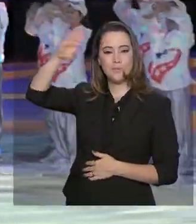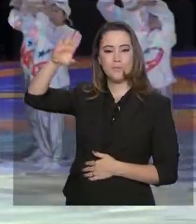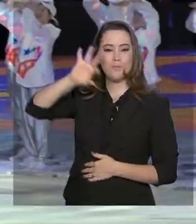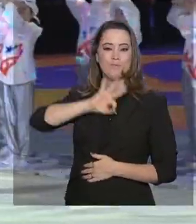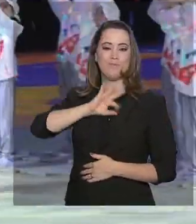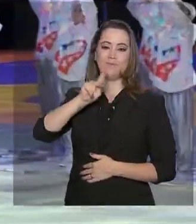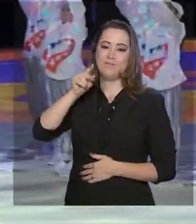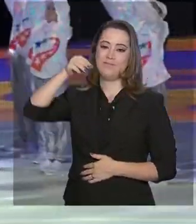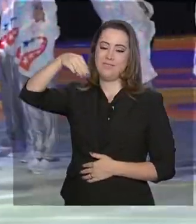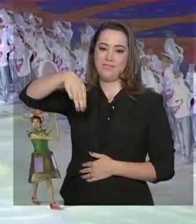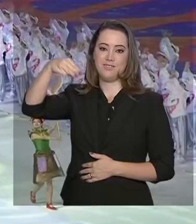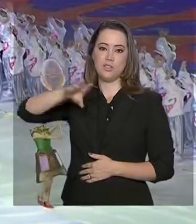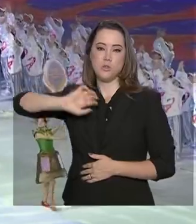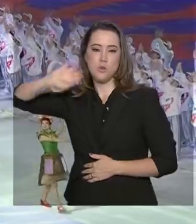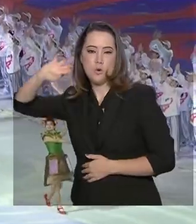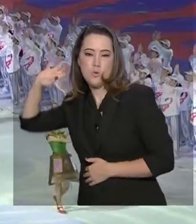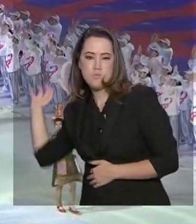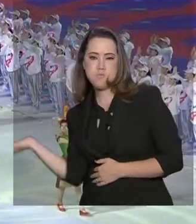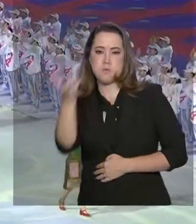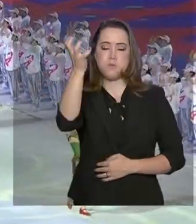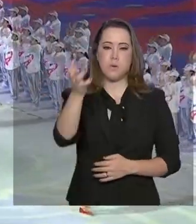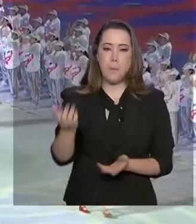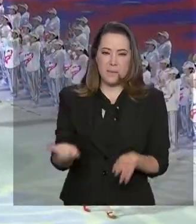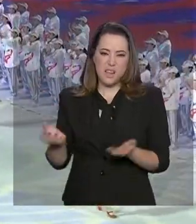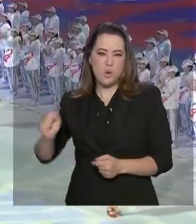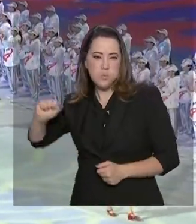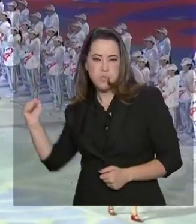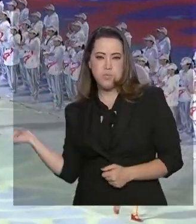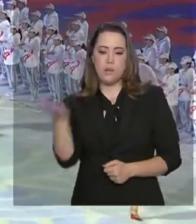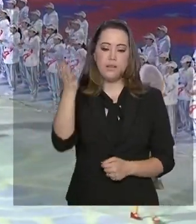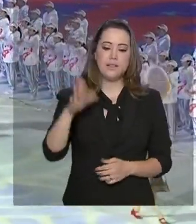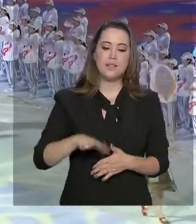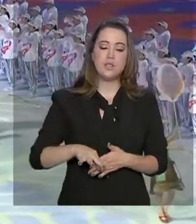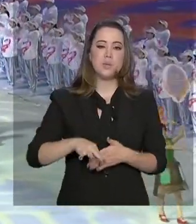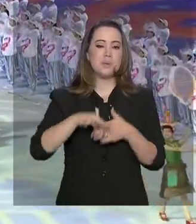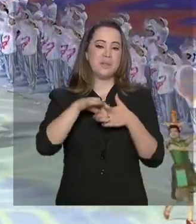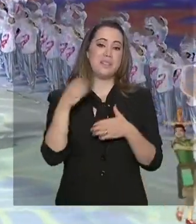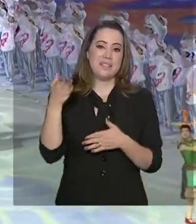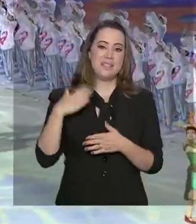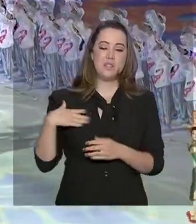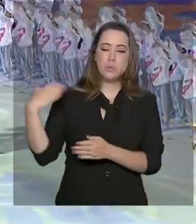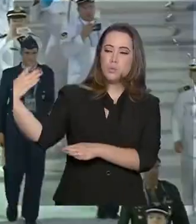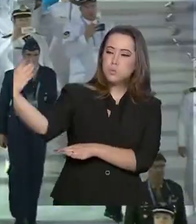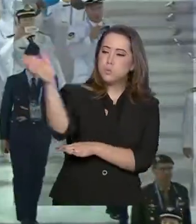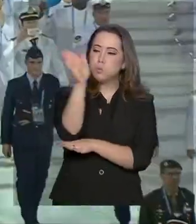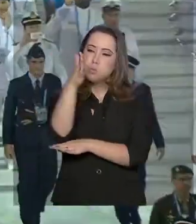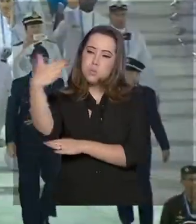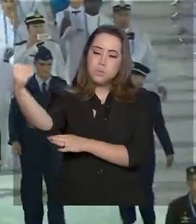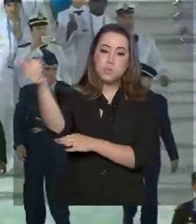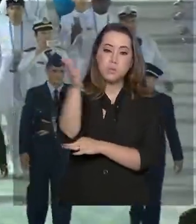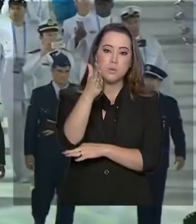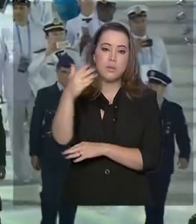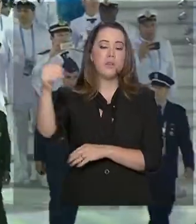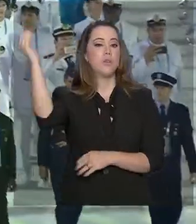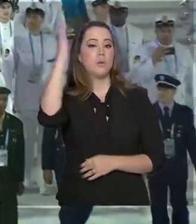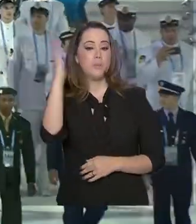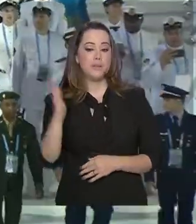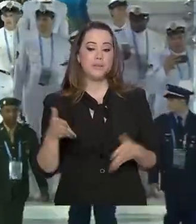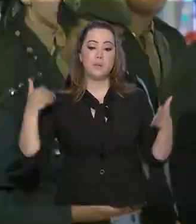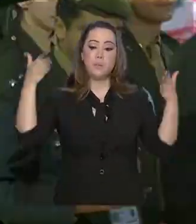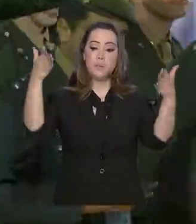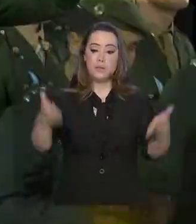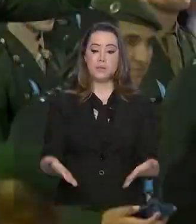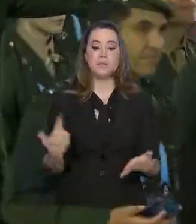Fernando Ottoni, do arremesso de peso, foi o escolhido para levar a bandeira brasileira. O Brasil vai participar da